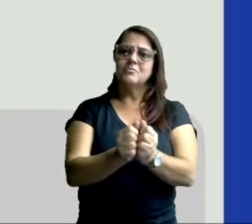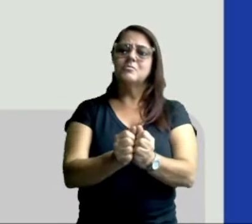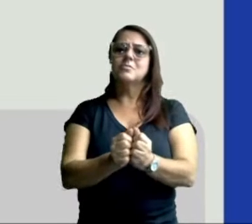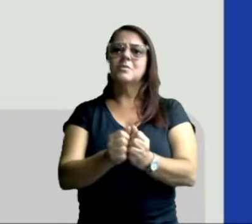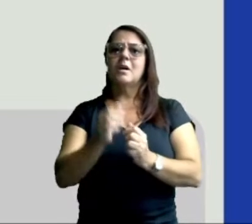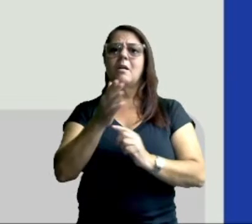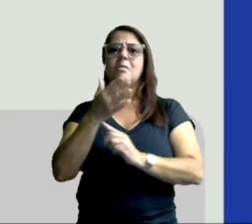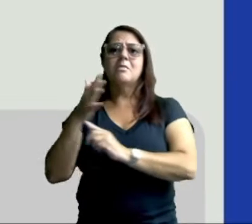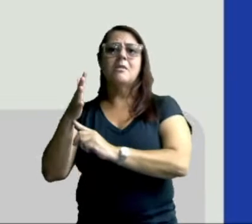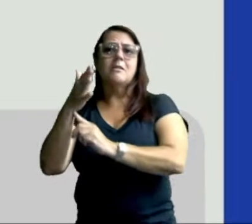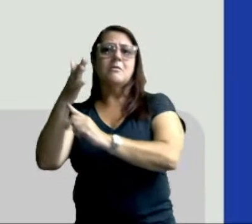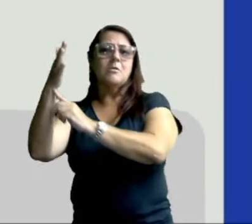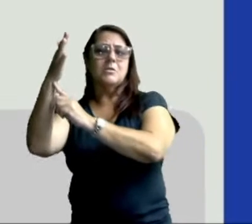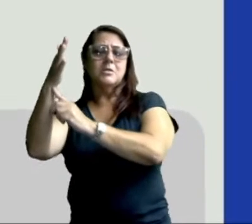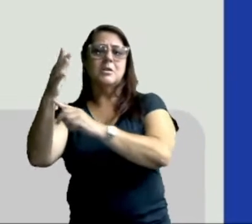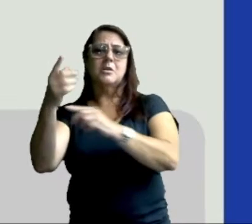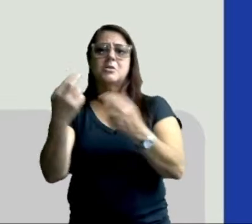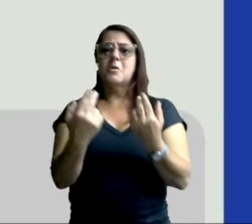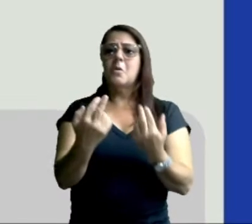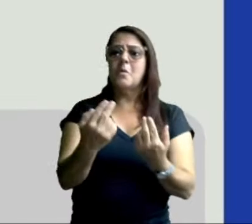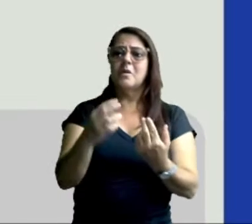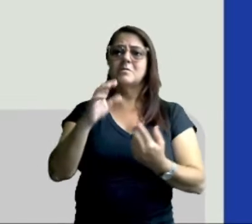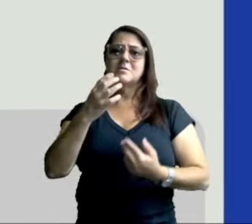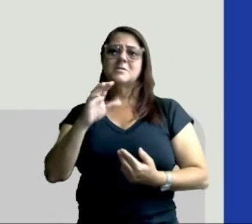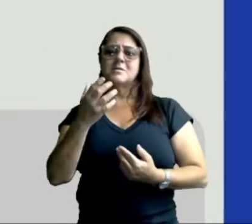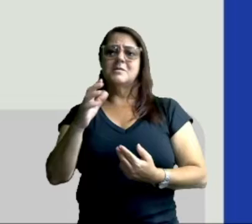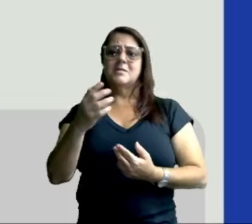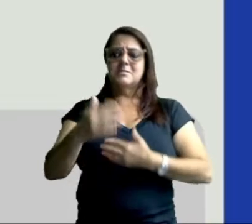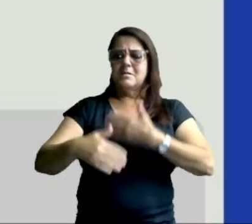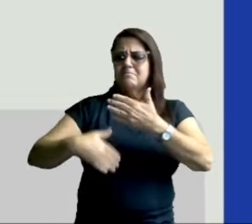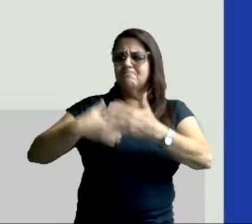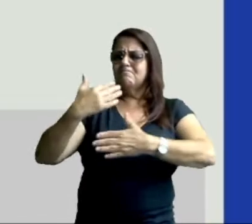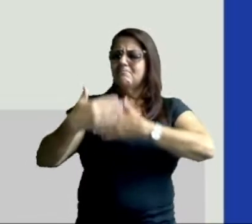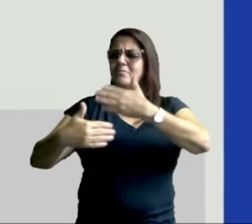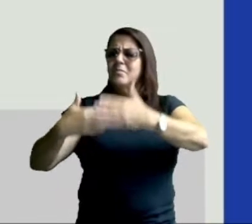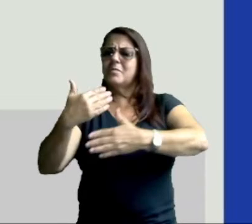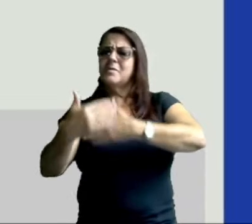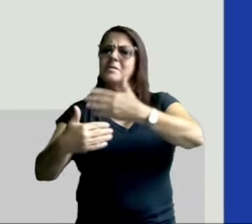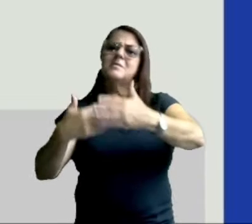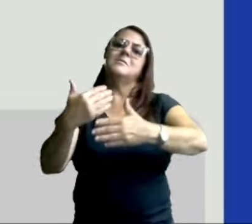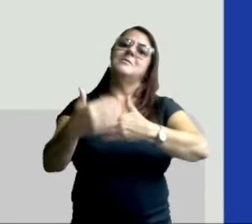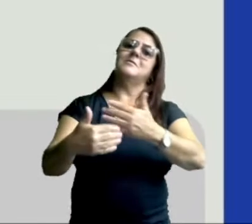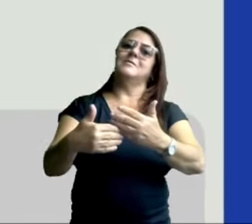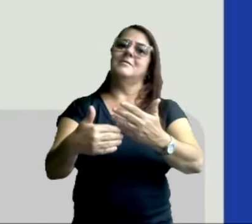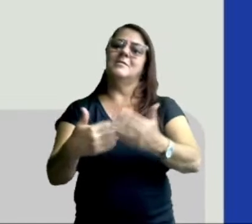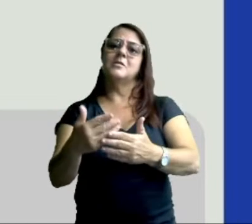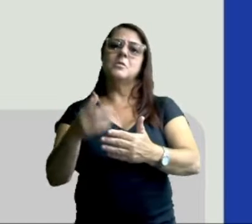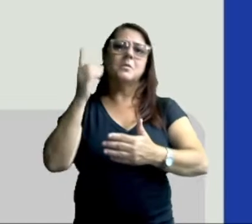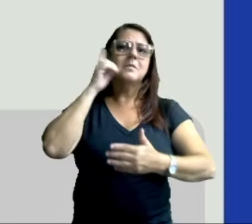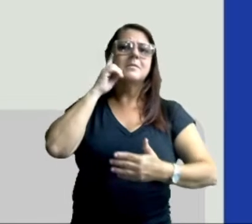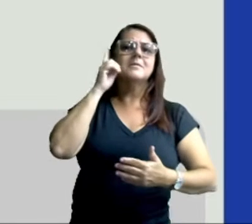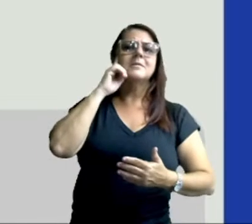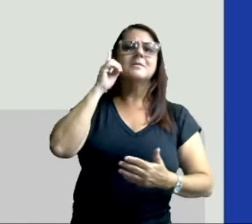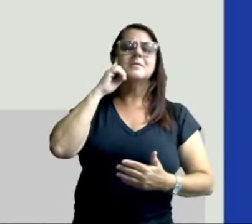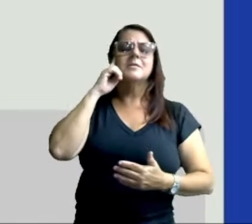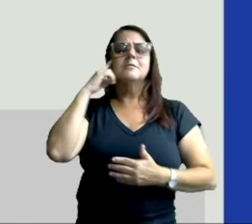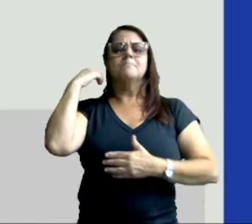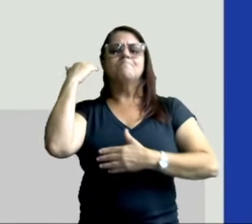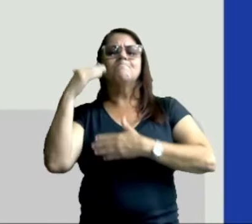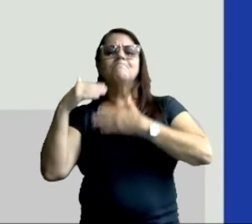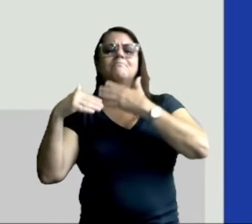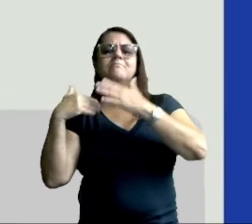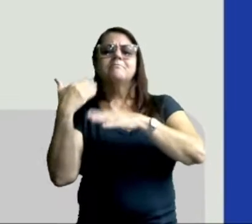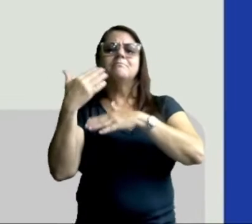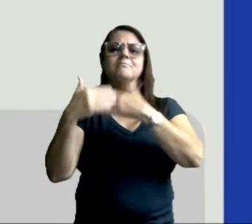a tecnologia, assim como a ciência, está em constante evolução, está se aprimorando a cada dia, né? Com o passar dos dias,